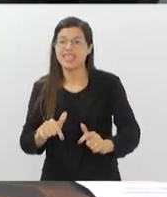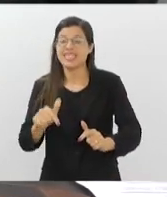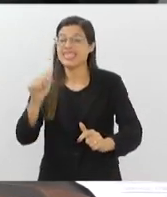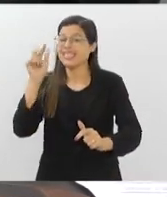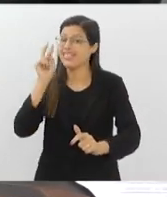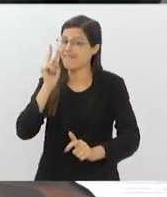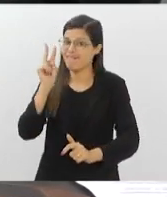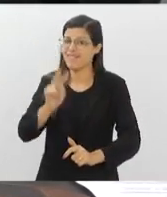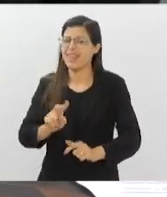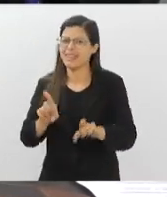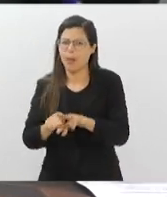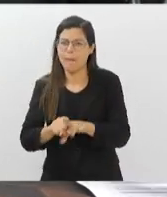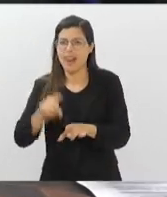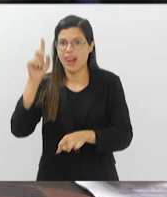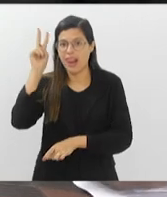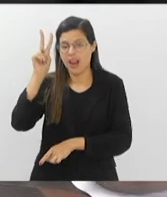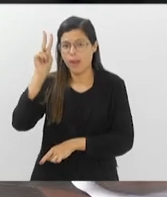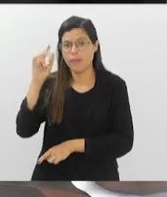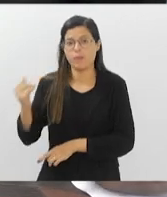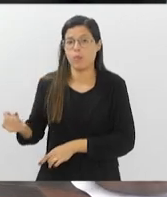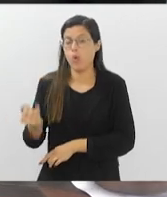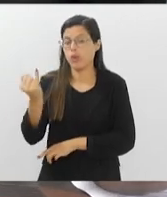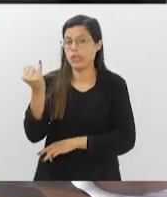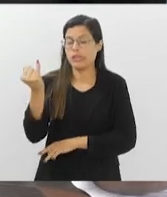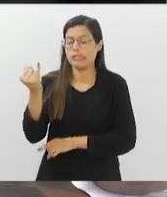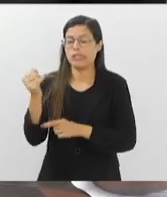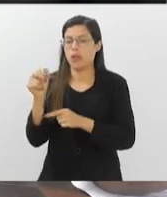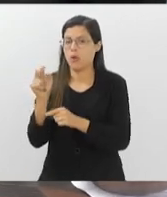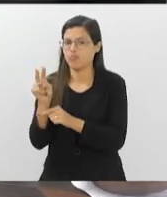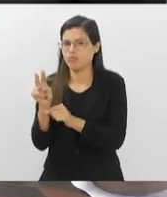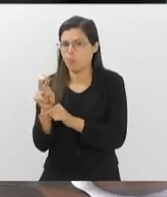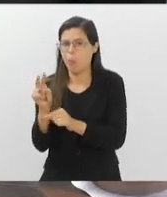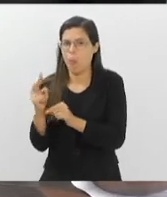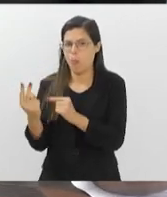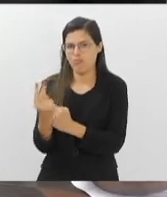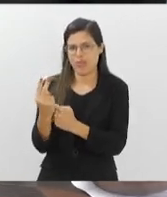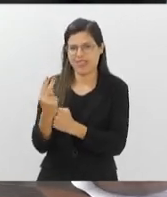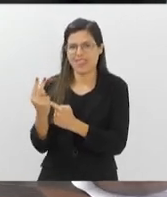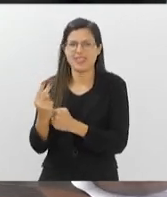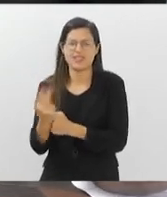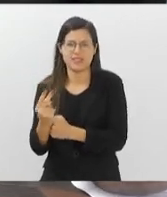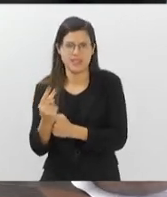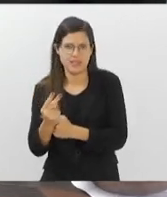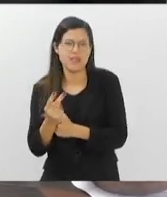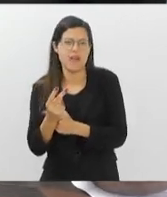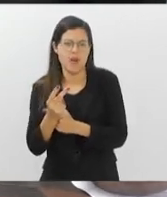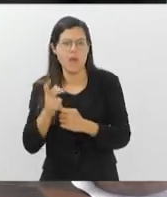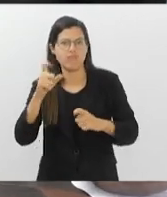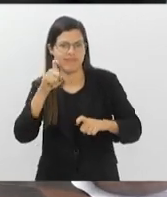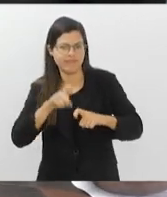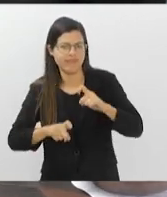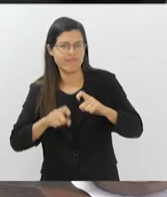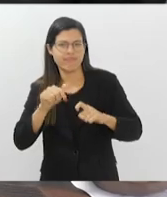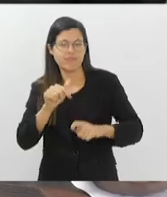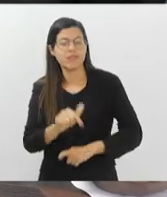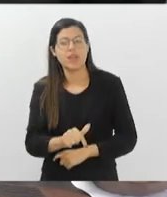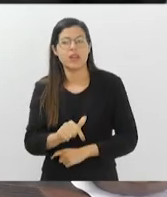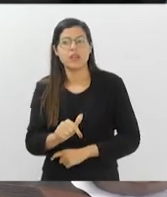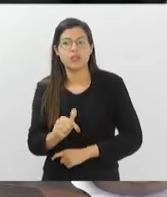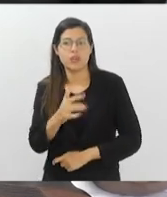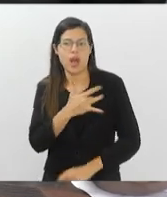lembra até da importância de preservação da sexualidade, preservando a